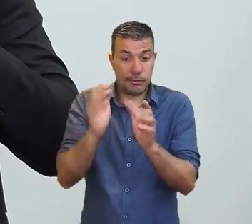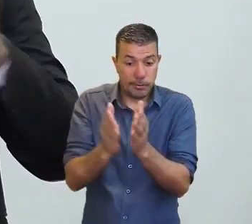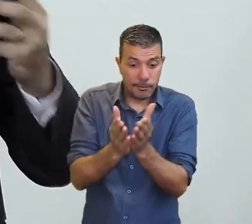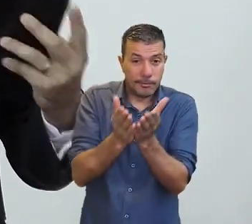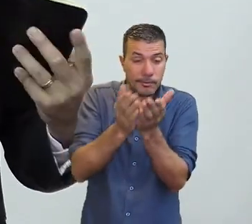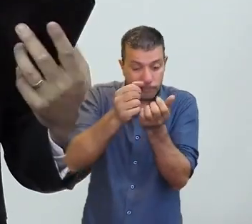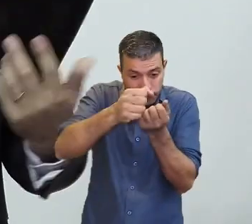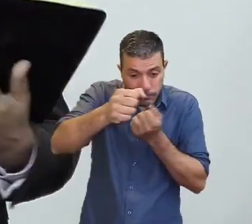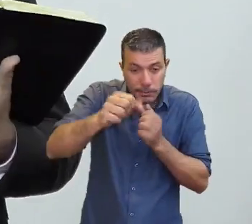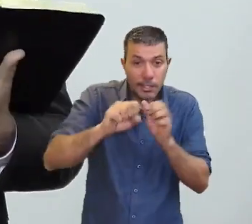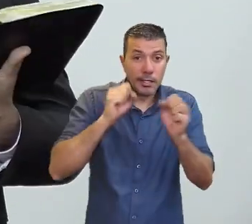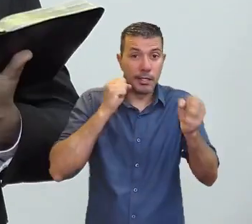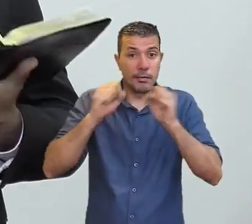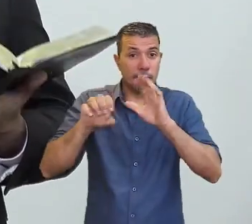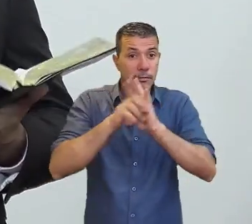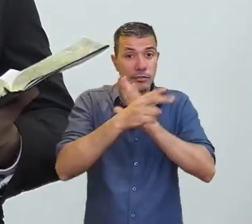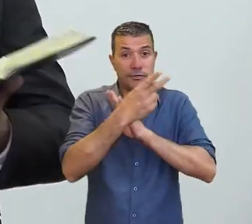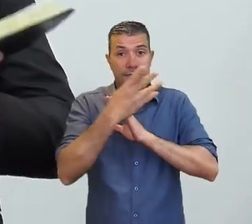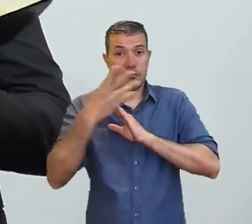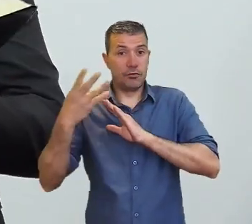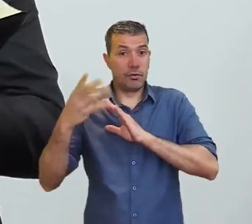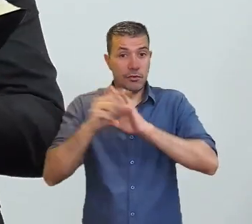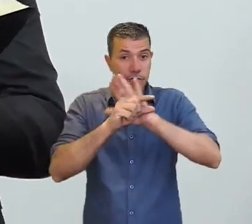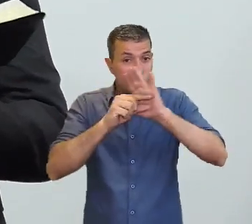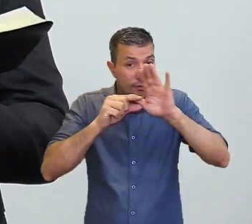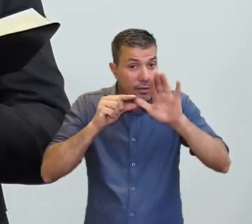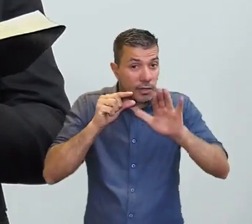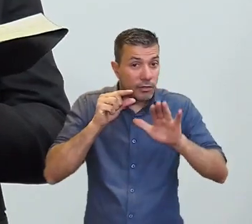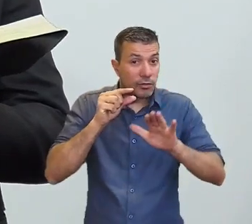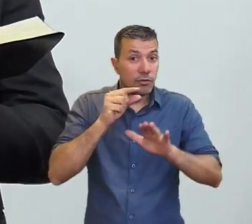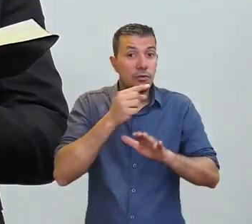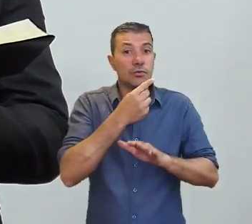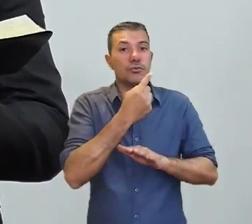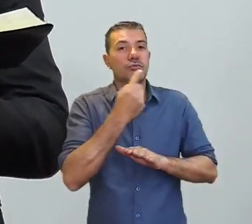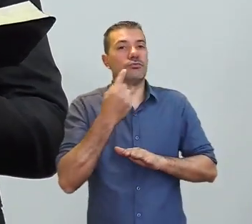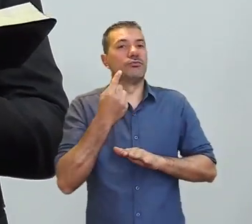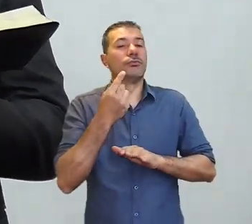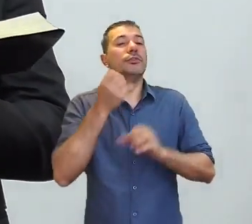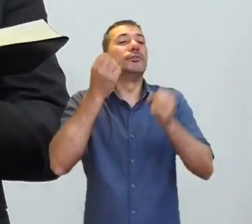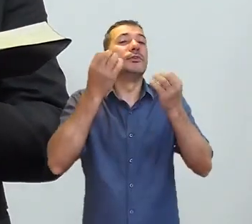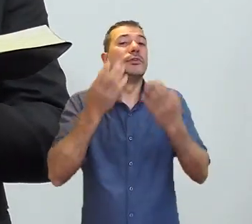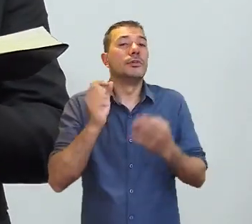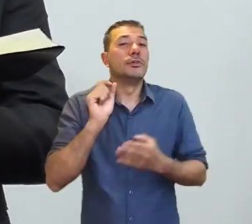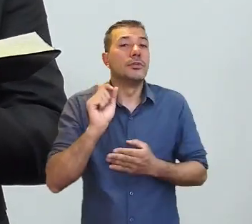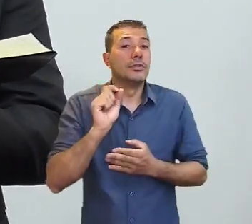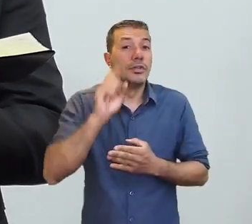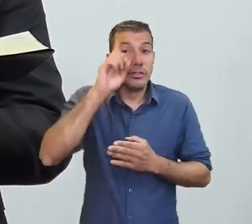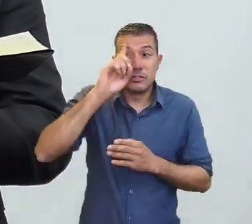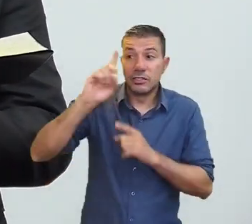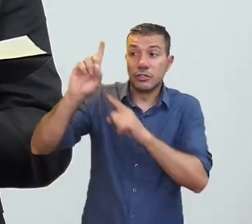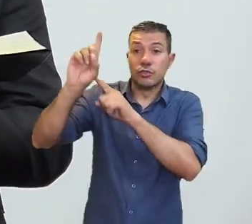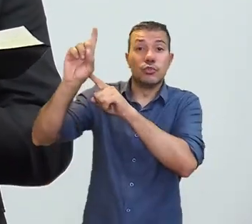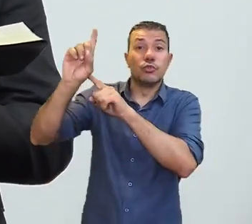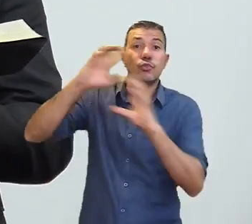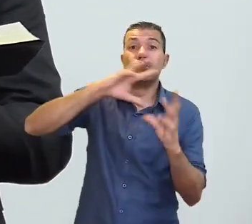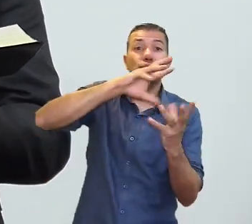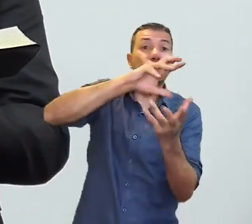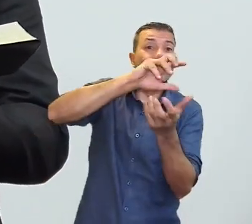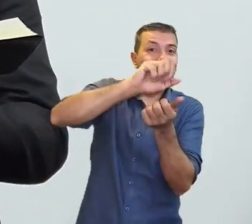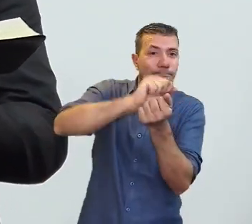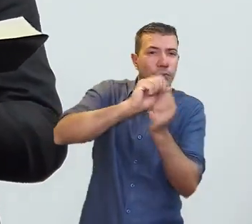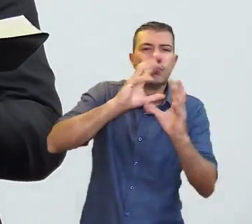Bíblia no Salmo capítulo 24, o verso é o verso 1, diz assim: do Senhor é a terra